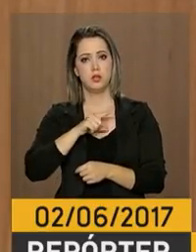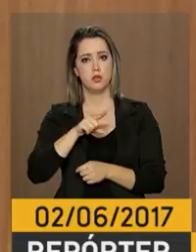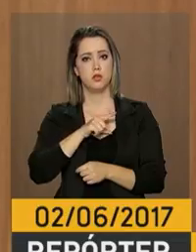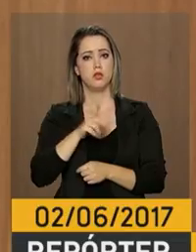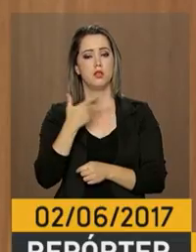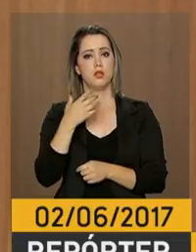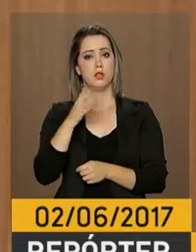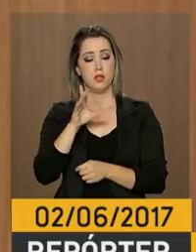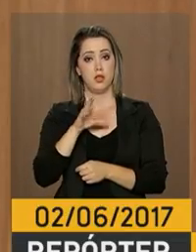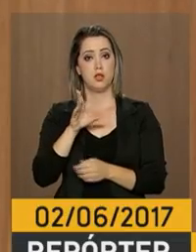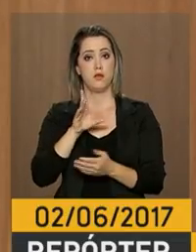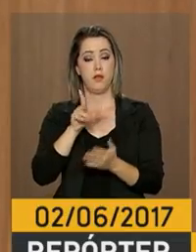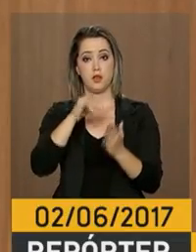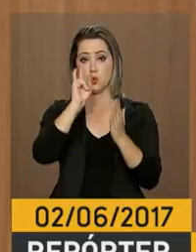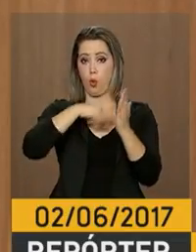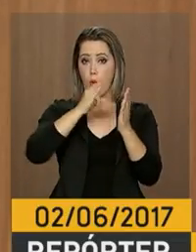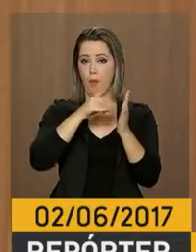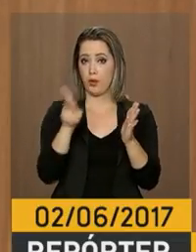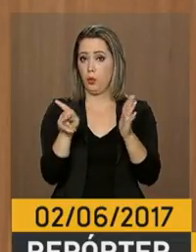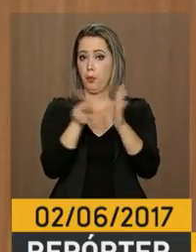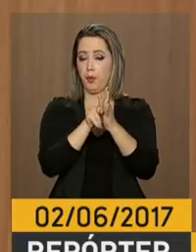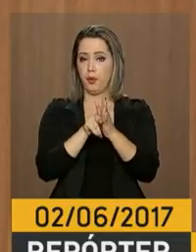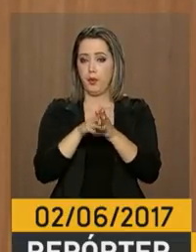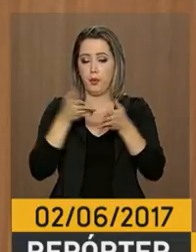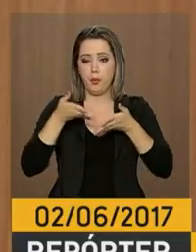a realidade brasileira